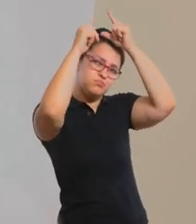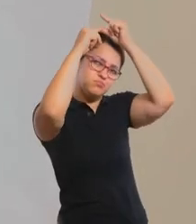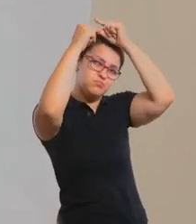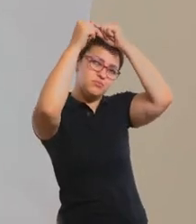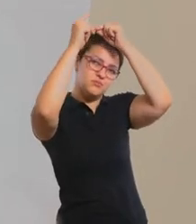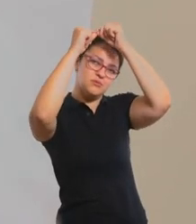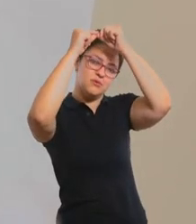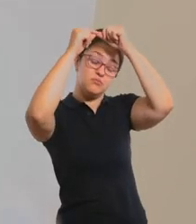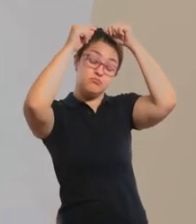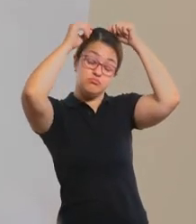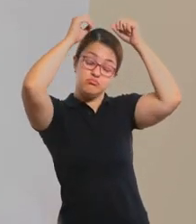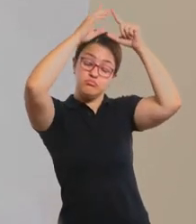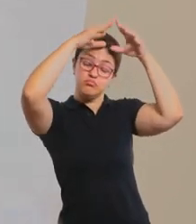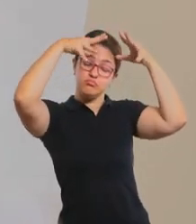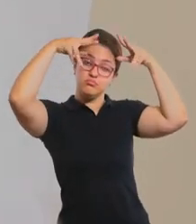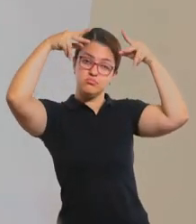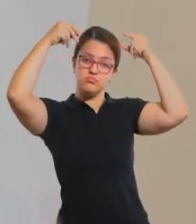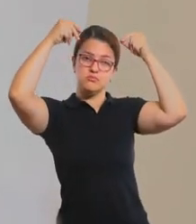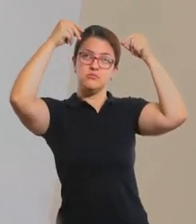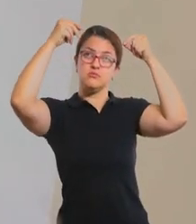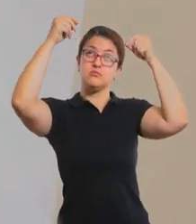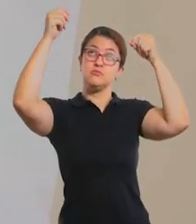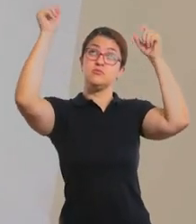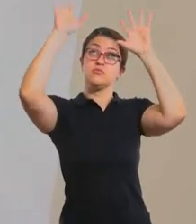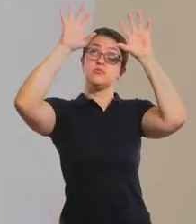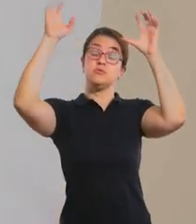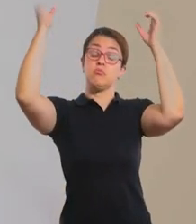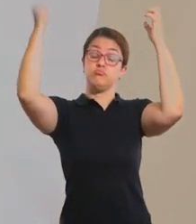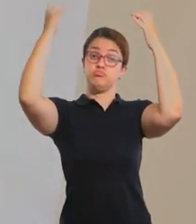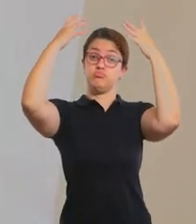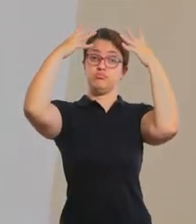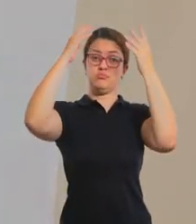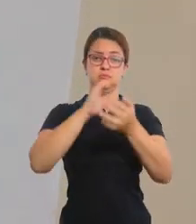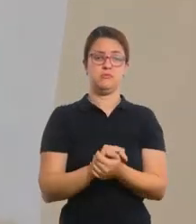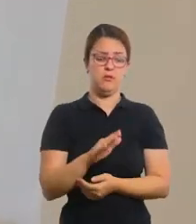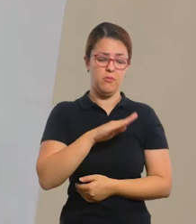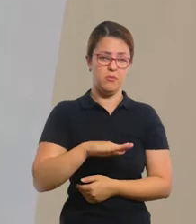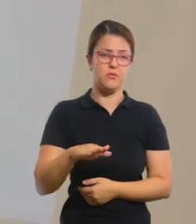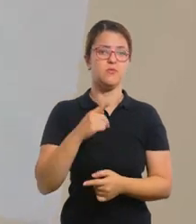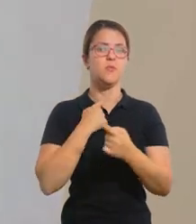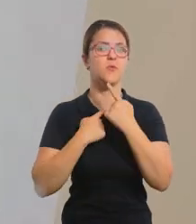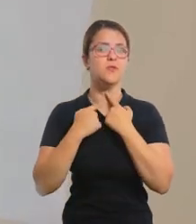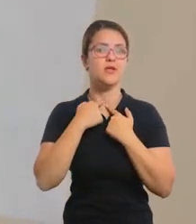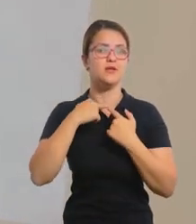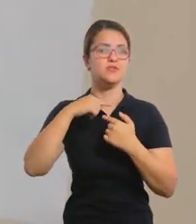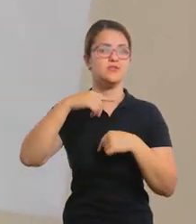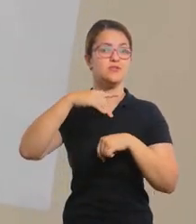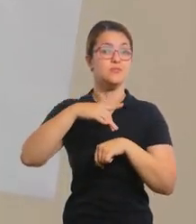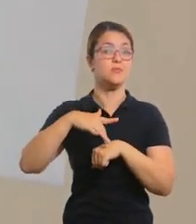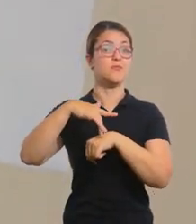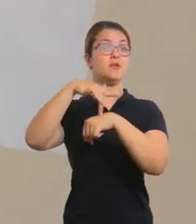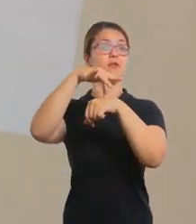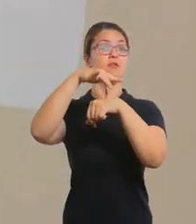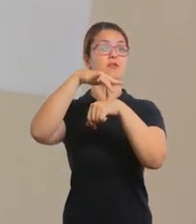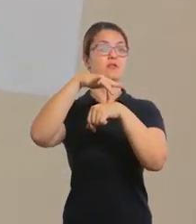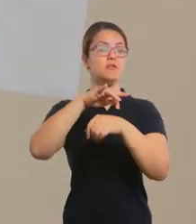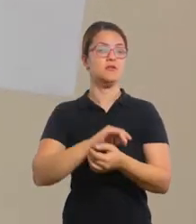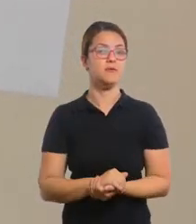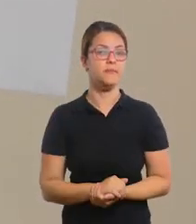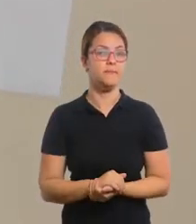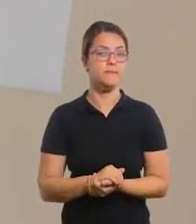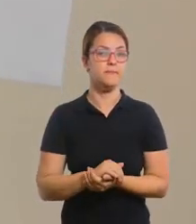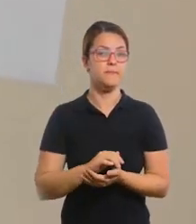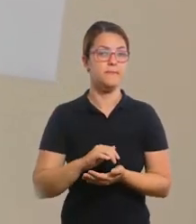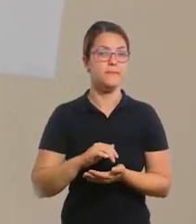véu e diz que caiu do céu. Esta menina, tão pequenina, quer ser bailarina.